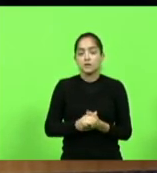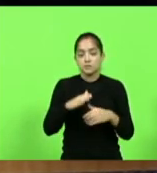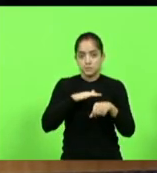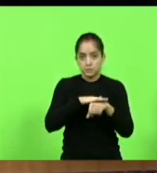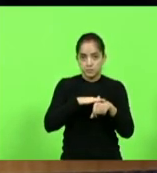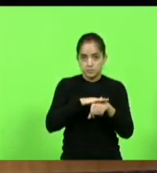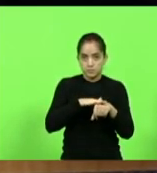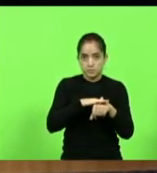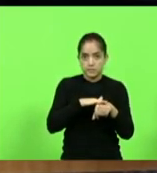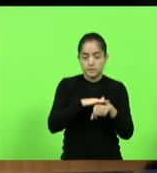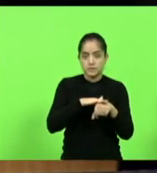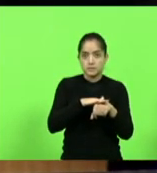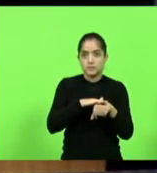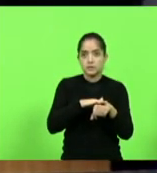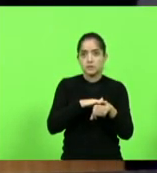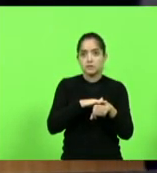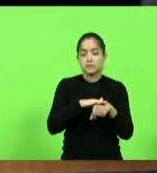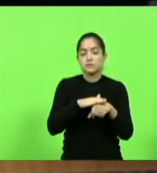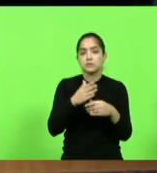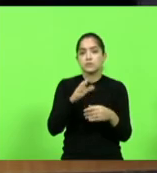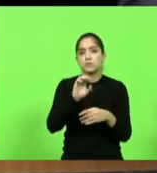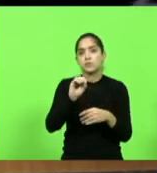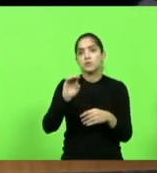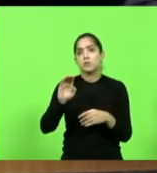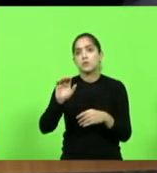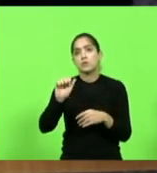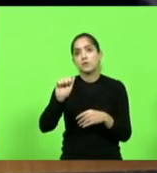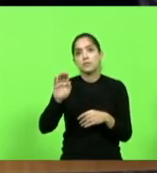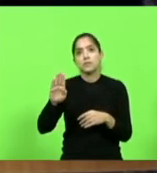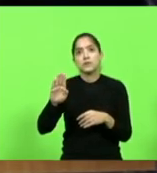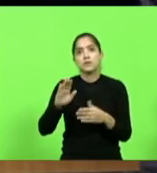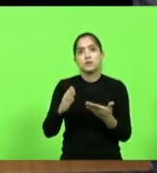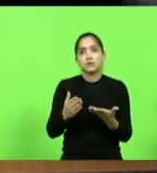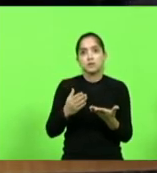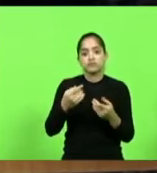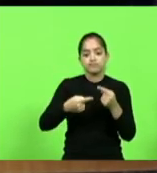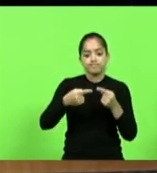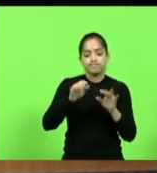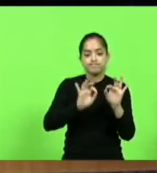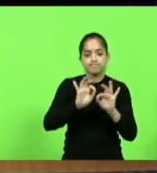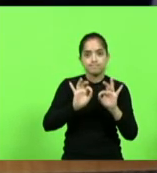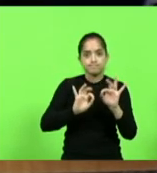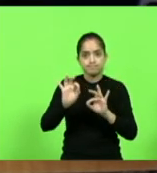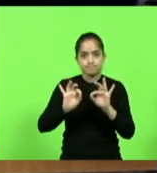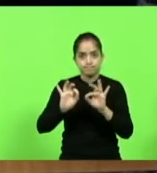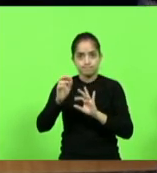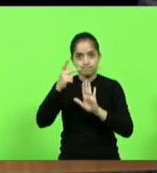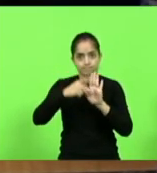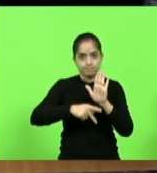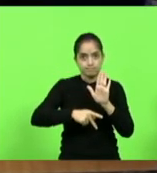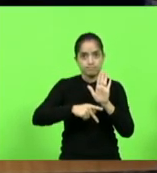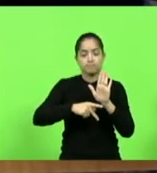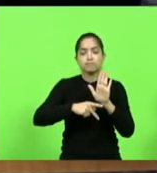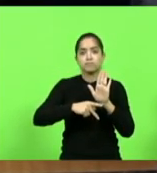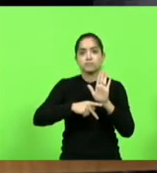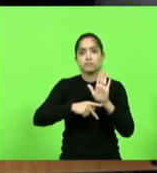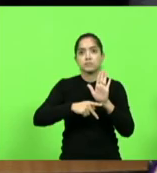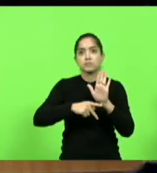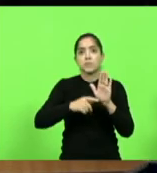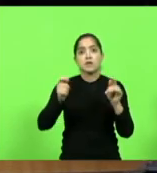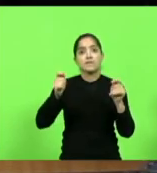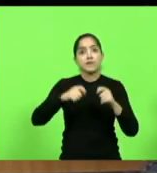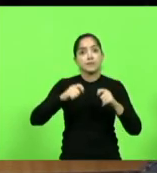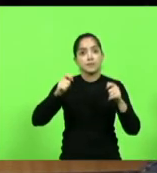conversando com a OAB, construindo um projeto que vai